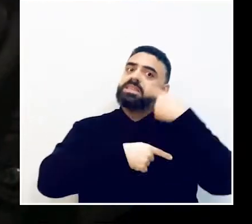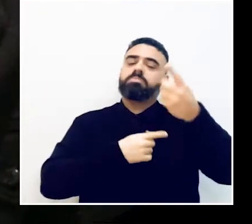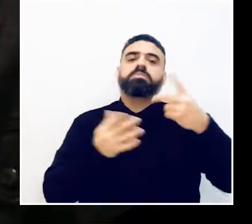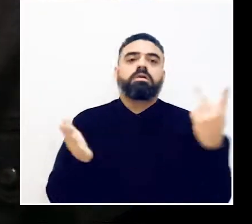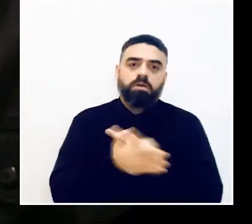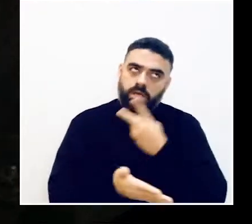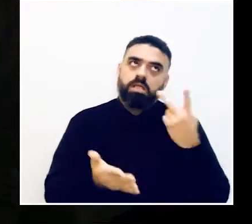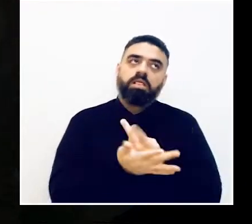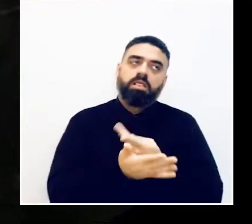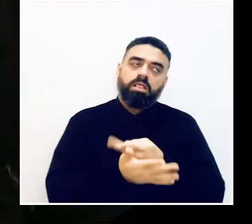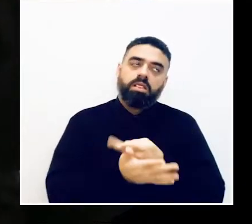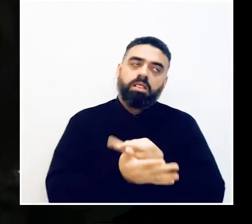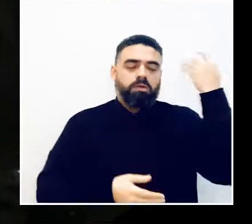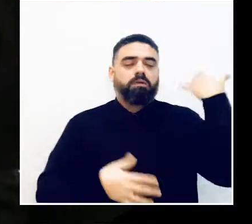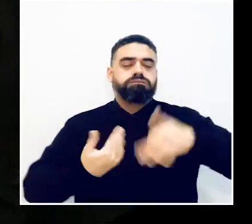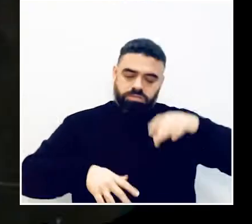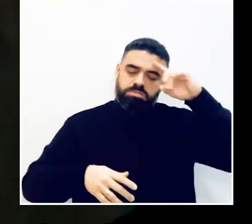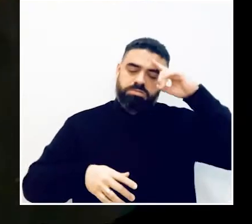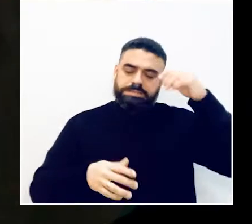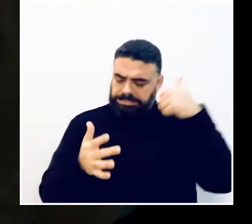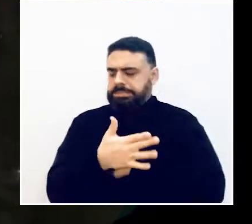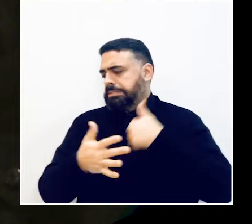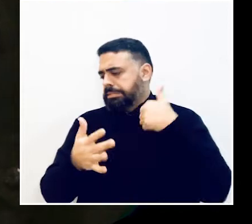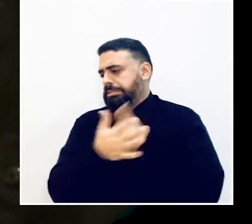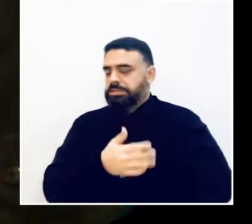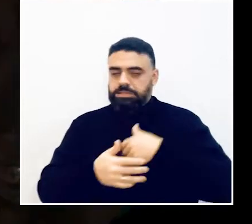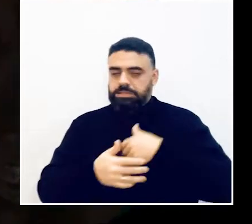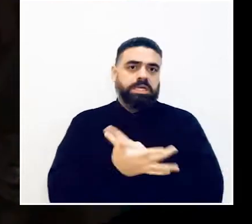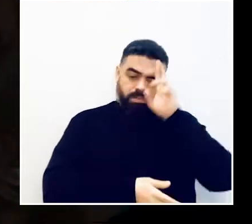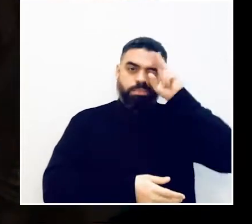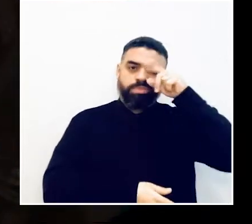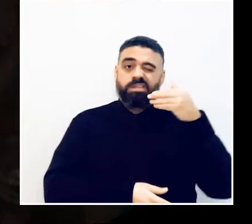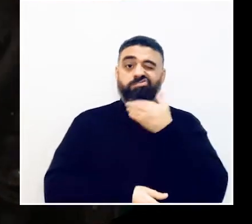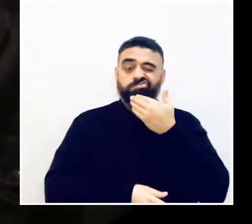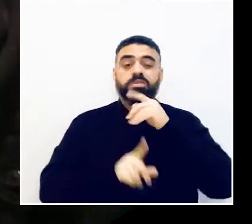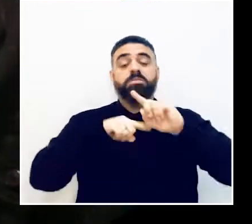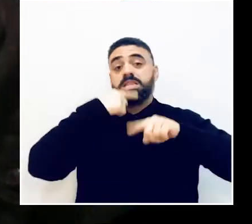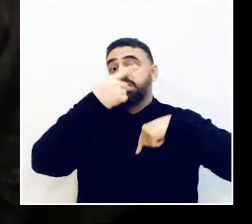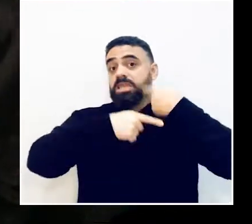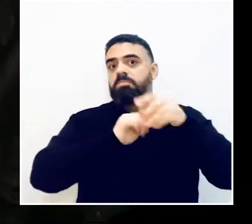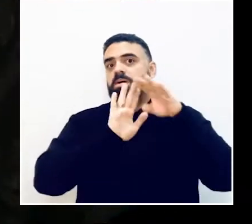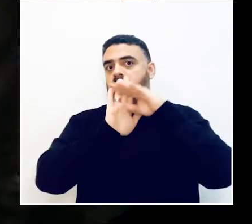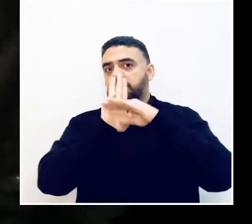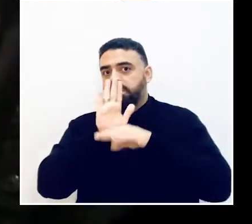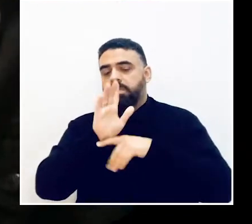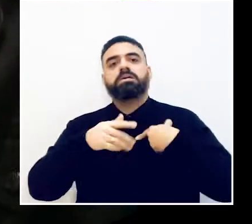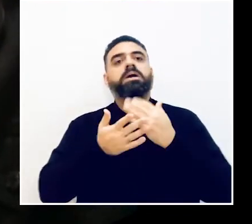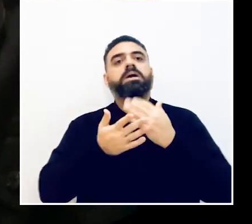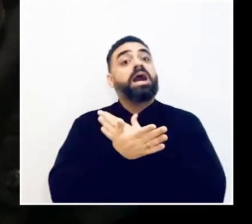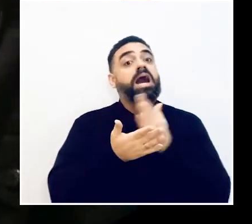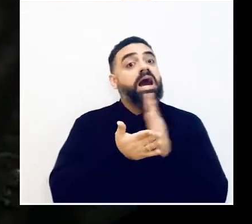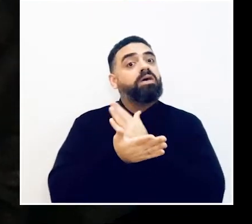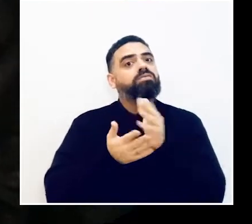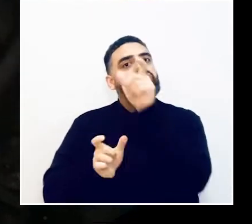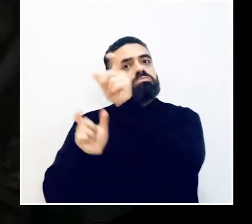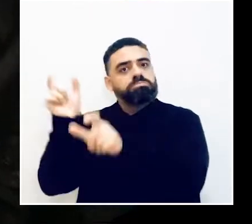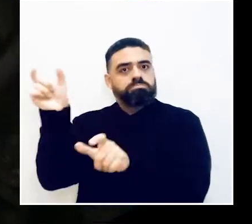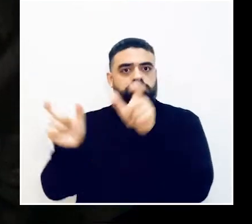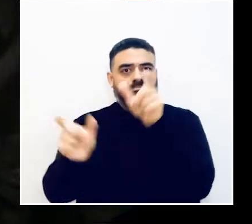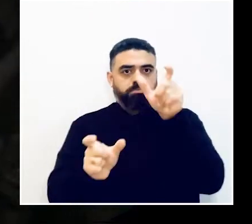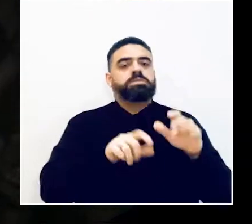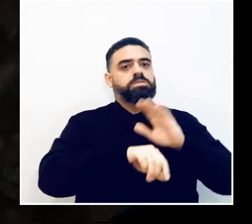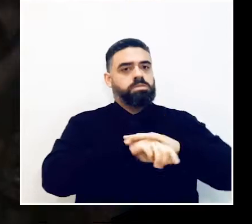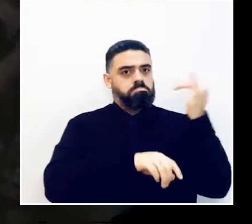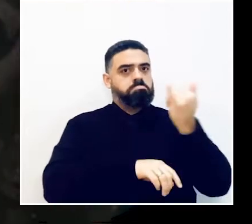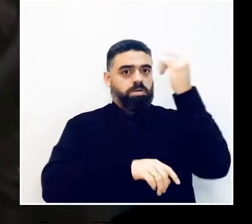muito depois, eu errei muito, eu bati muito cabeça, e mesmo assim, durante todo esse processo, algumas